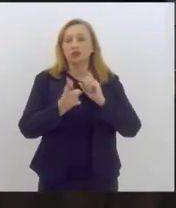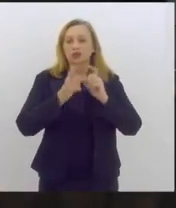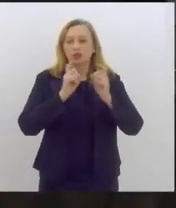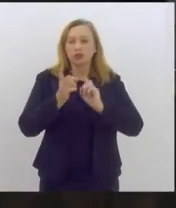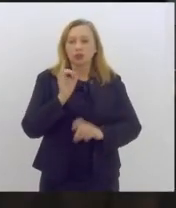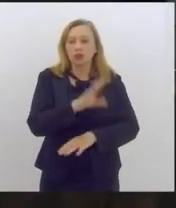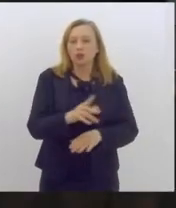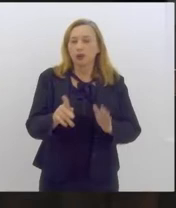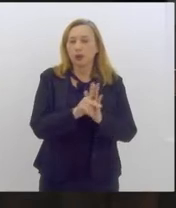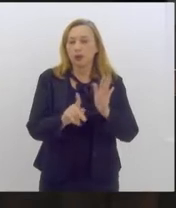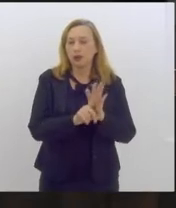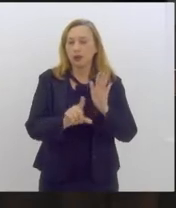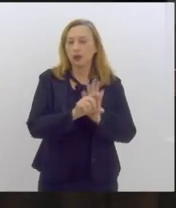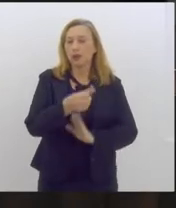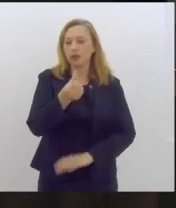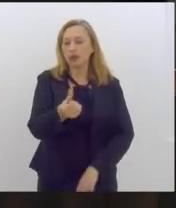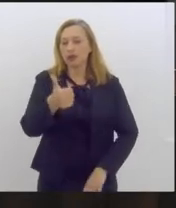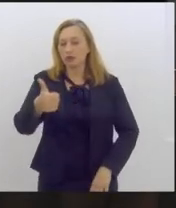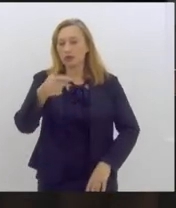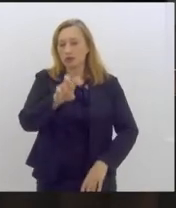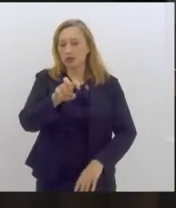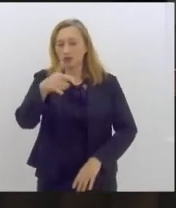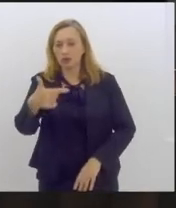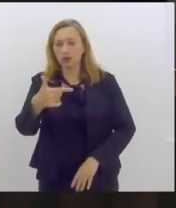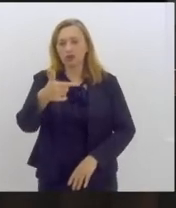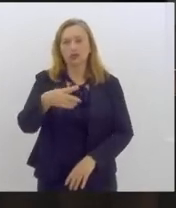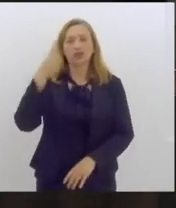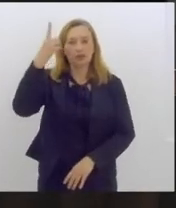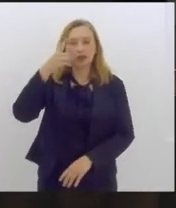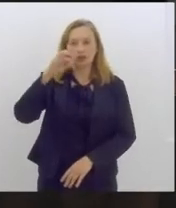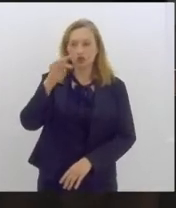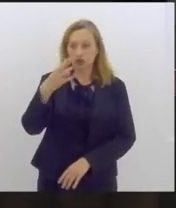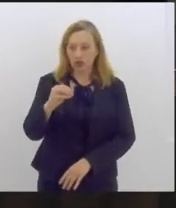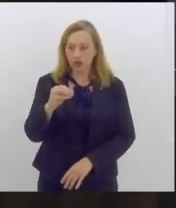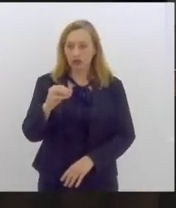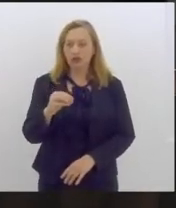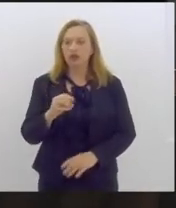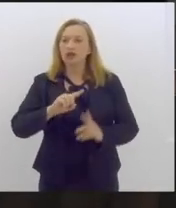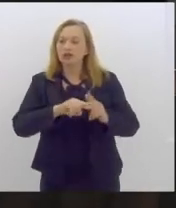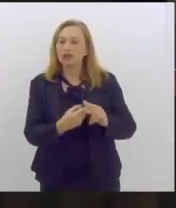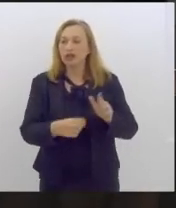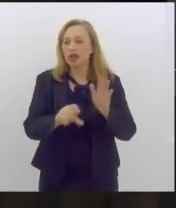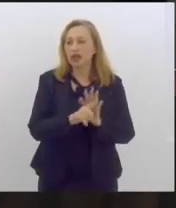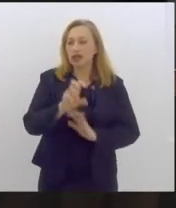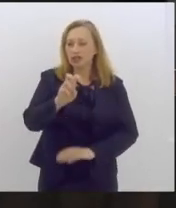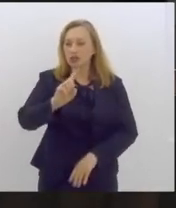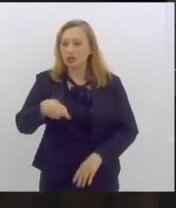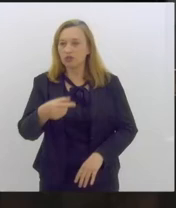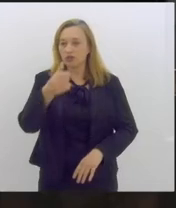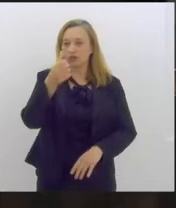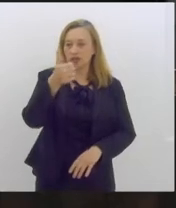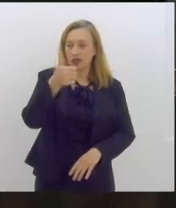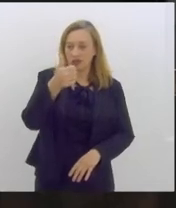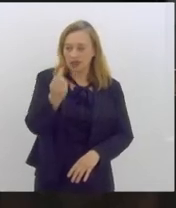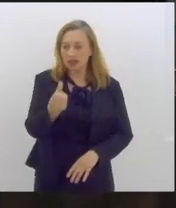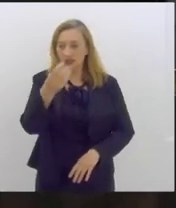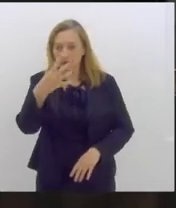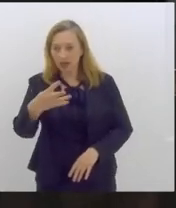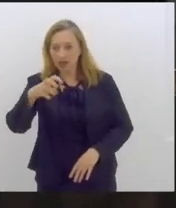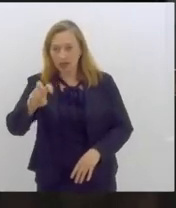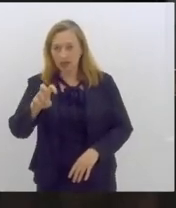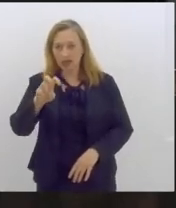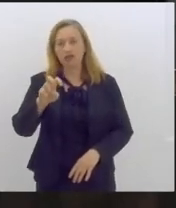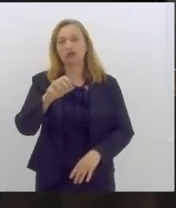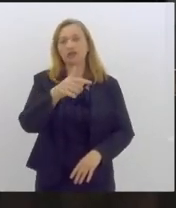discussão única pode agir e meia 15 de 22 de autoria do deputado Gustavo Schmidt que altera a lei estadual 5.645 de 6 Janeiro